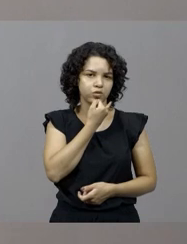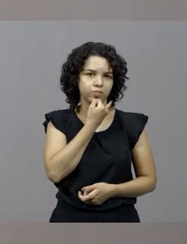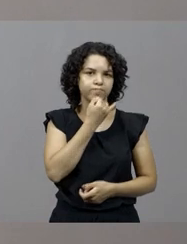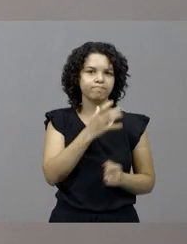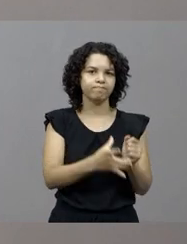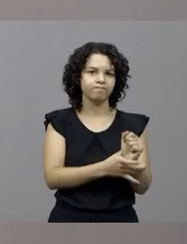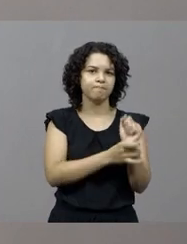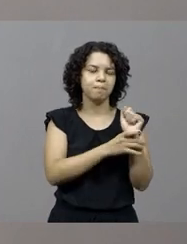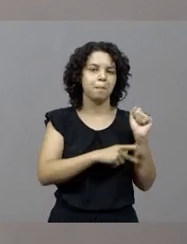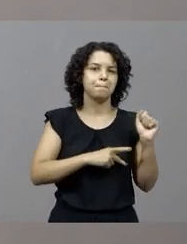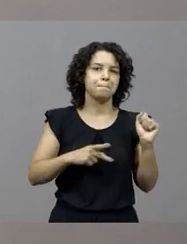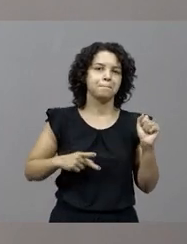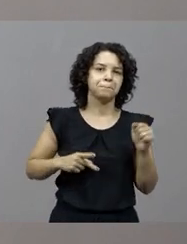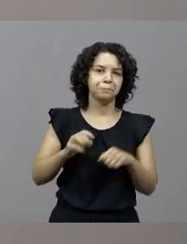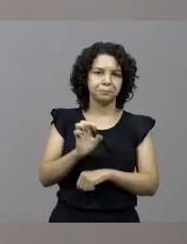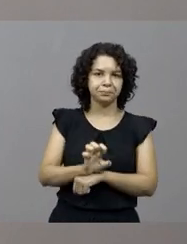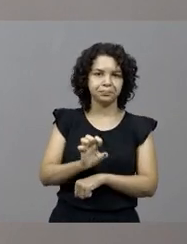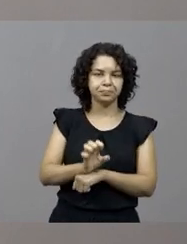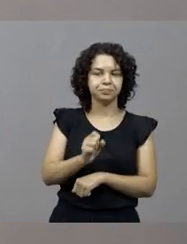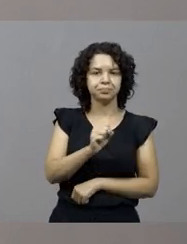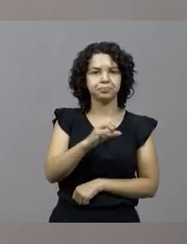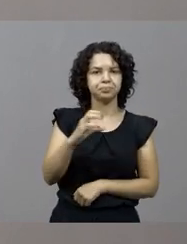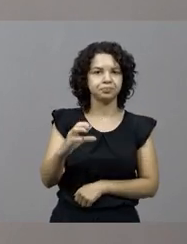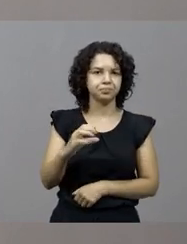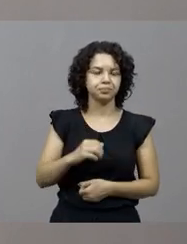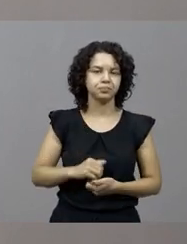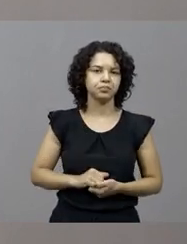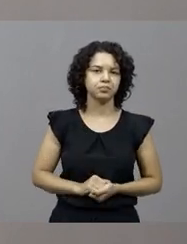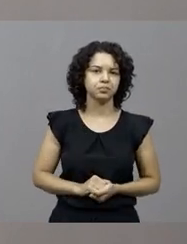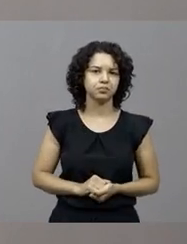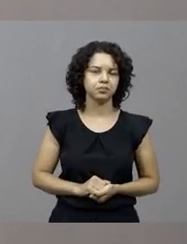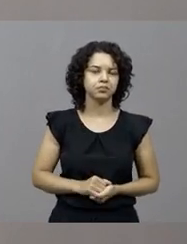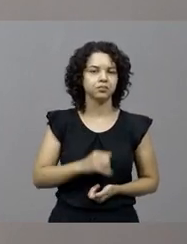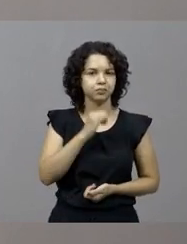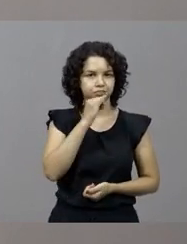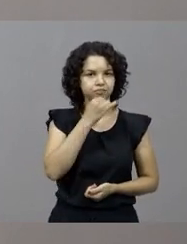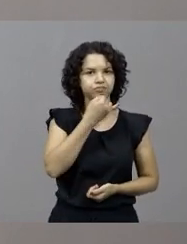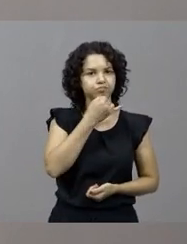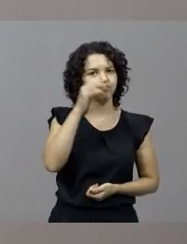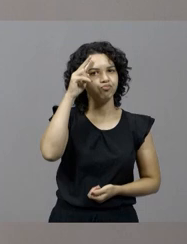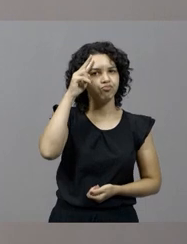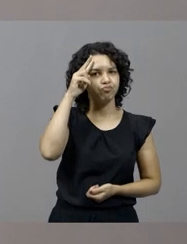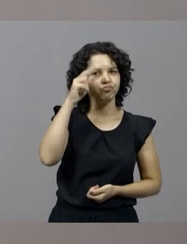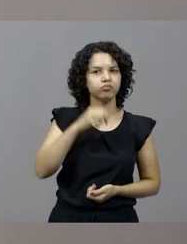segurança pública no estado de Santa Catarina. Triste história.